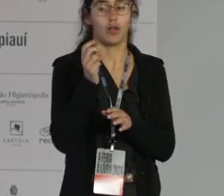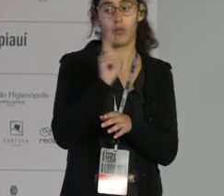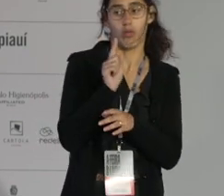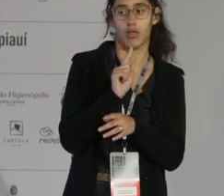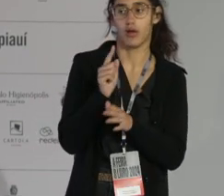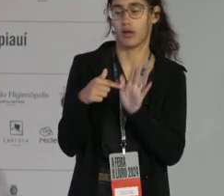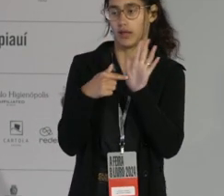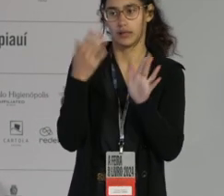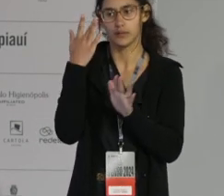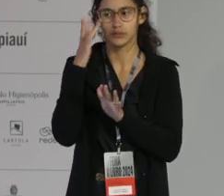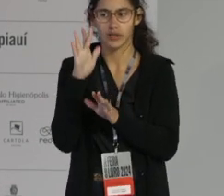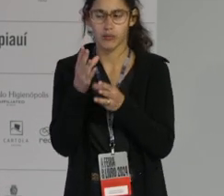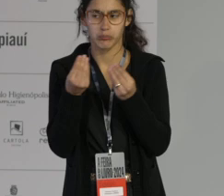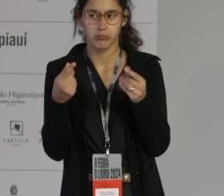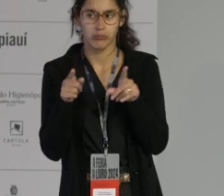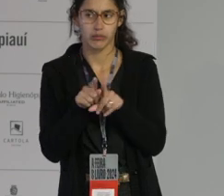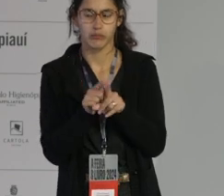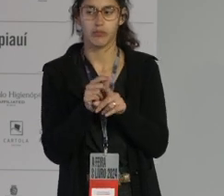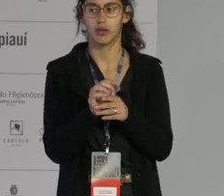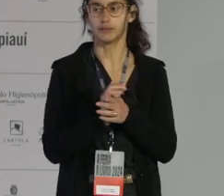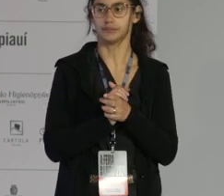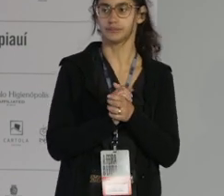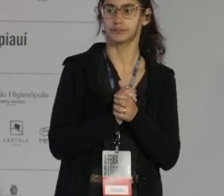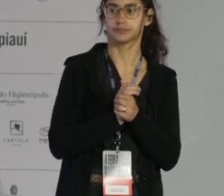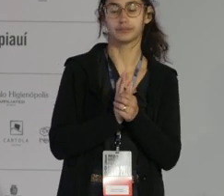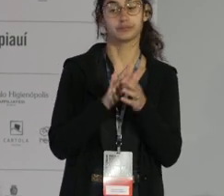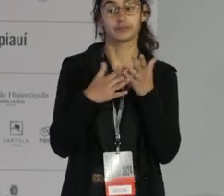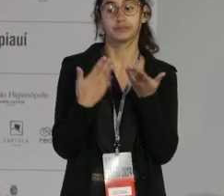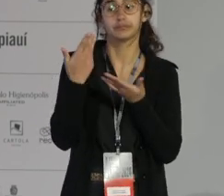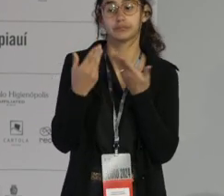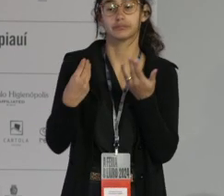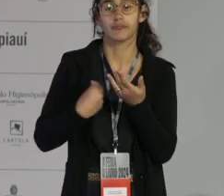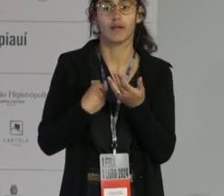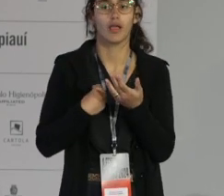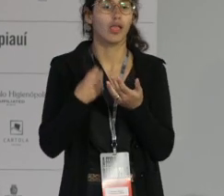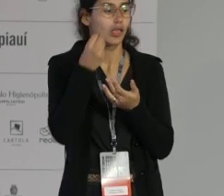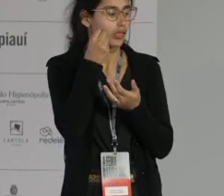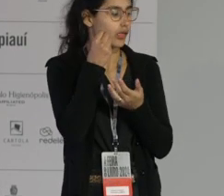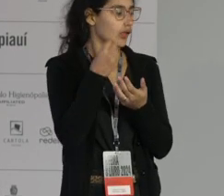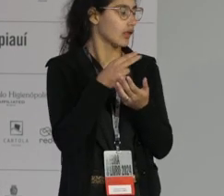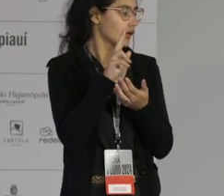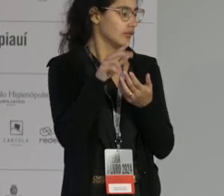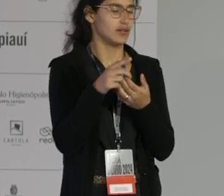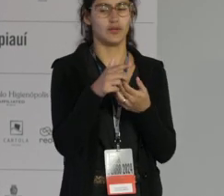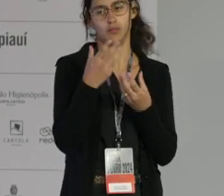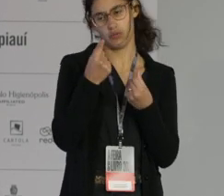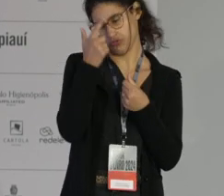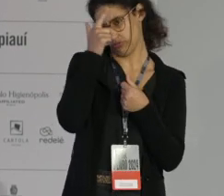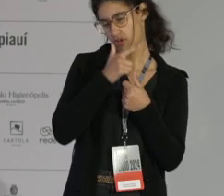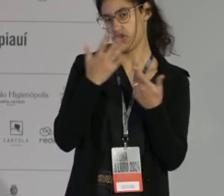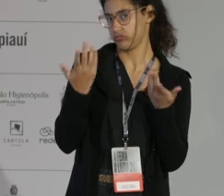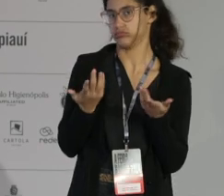não sabe muito. E daí vai tendo essa... Uma hora ela fala, tipo, ah, você nem é tão feio assim.